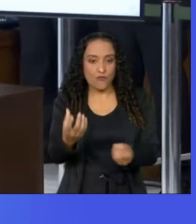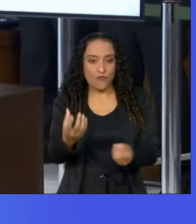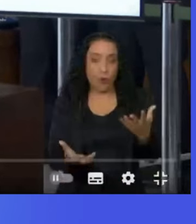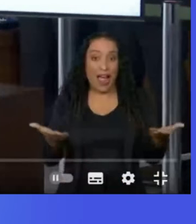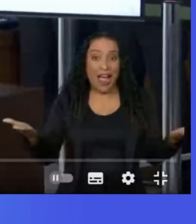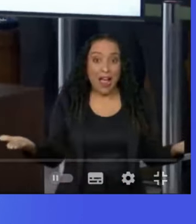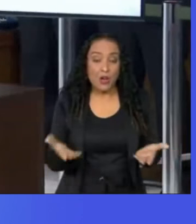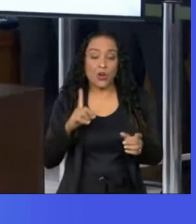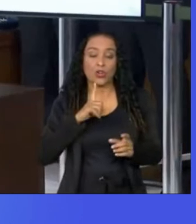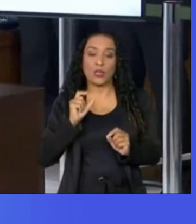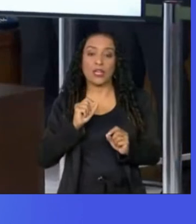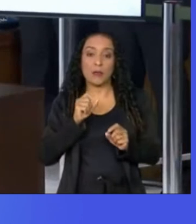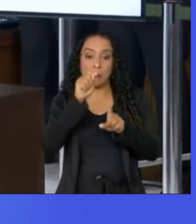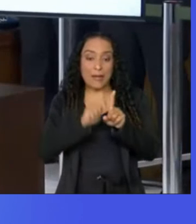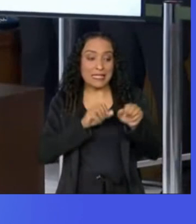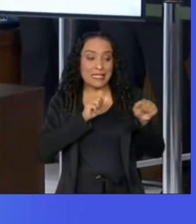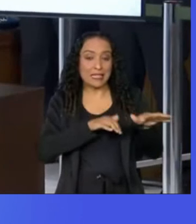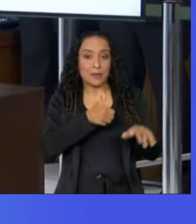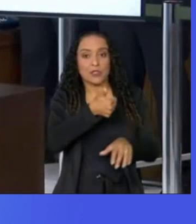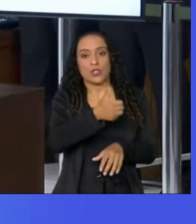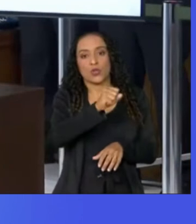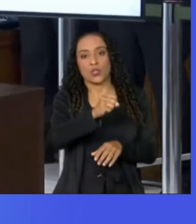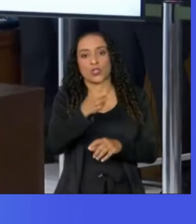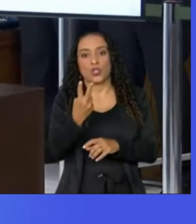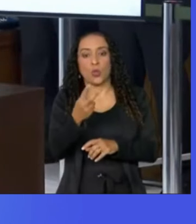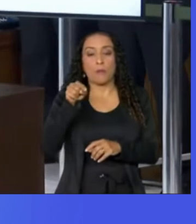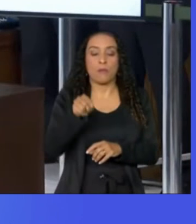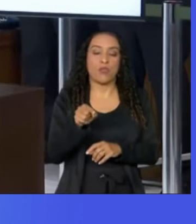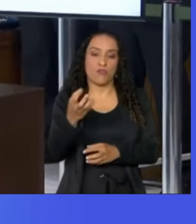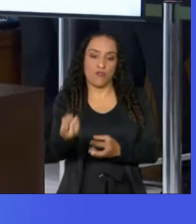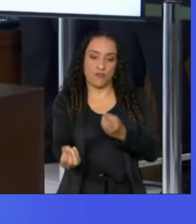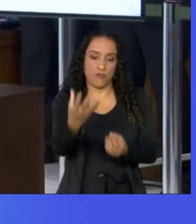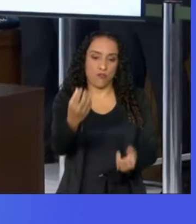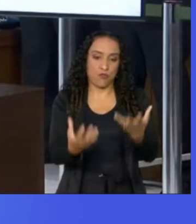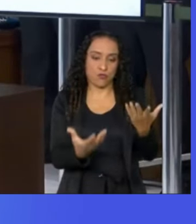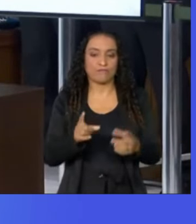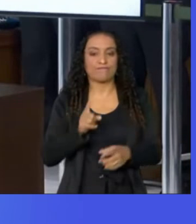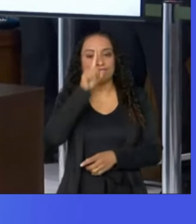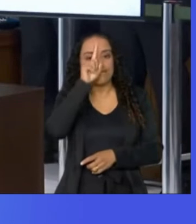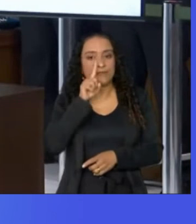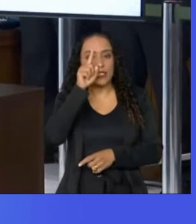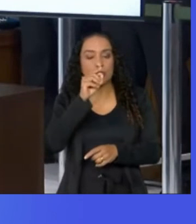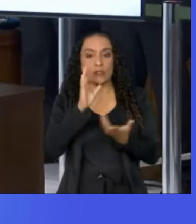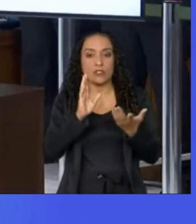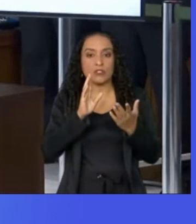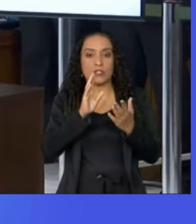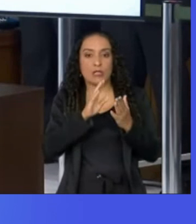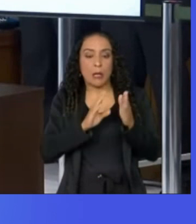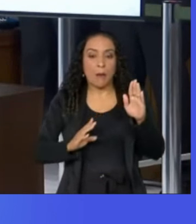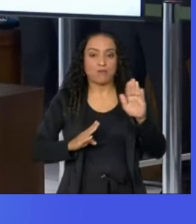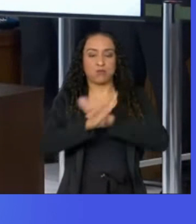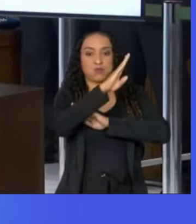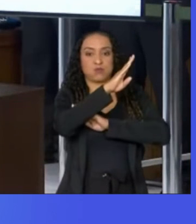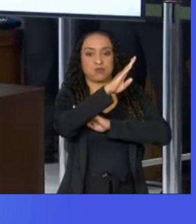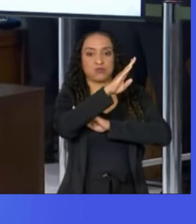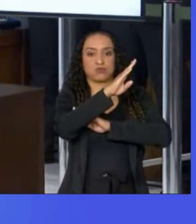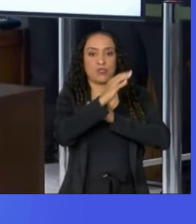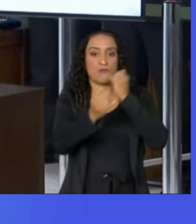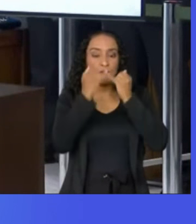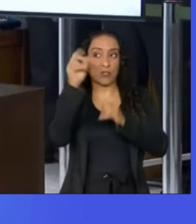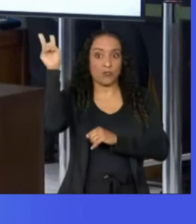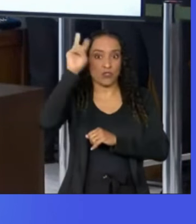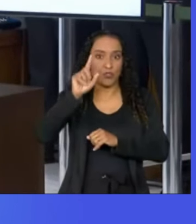agora em setembro com 182.000 focos ou seja o risco de ultrapassarmos essa esse dado